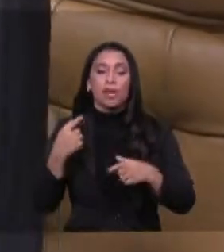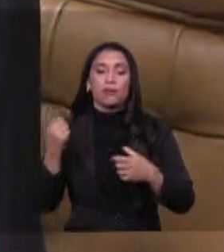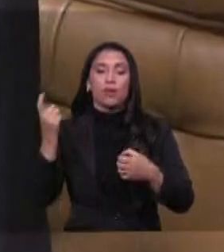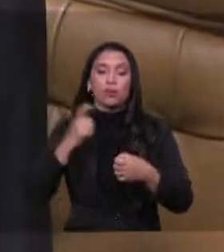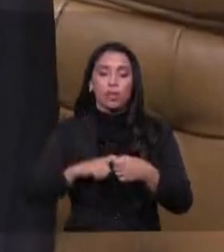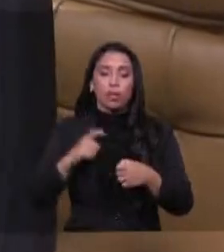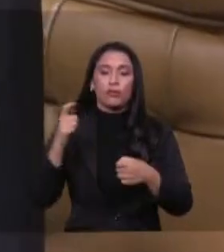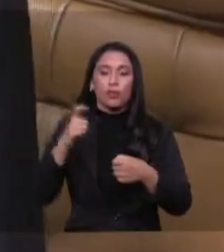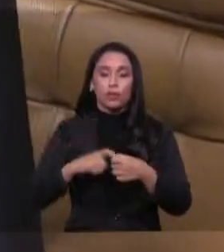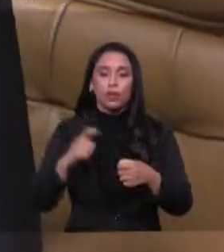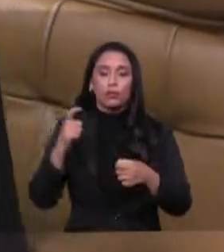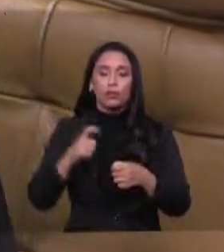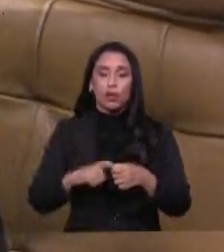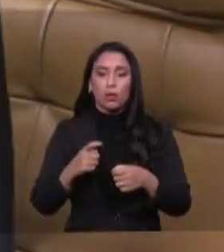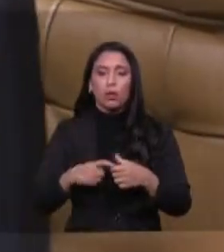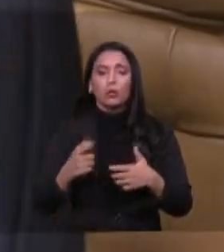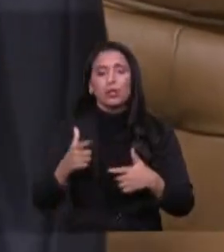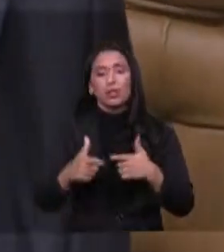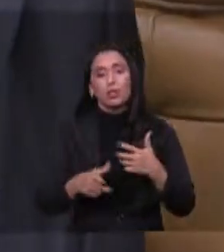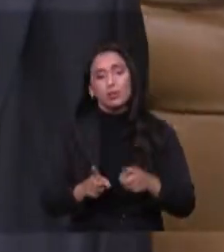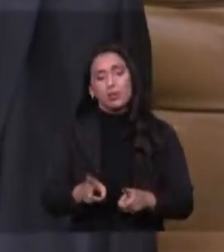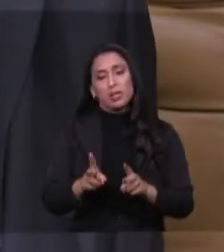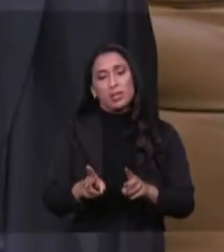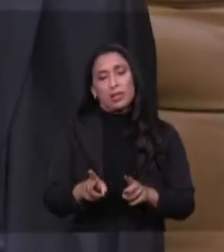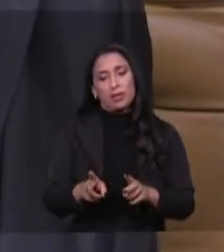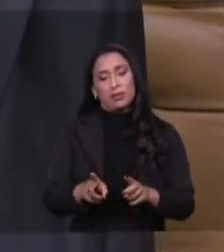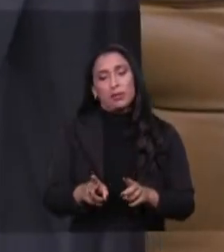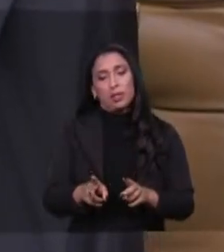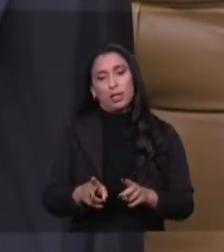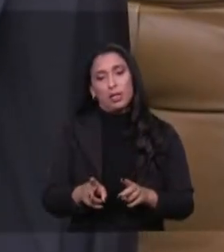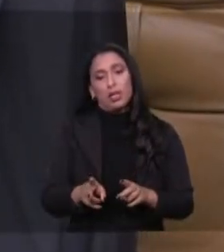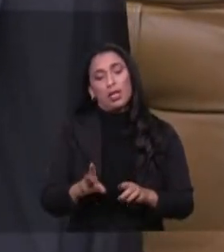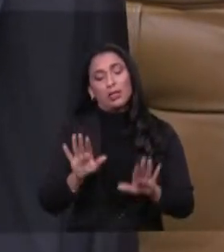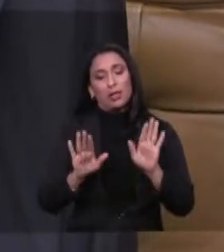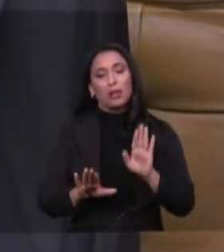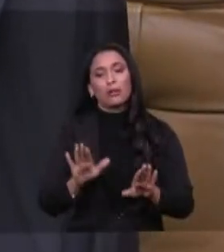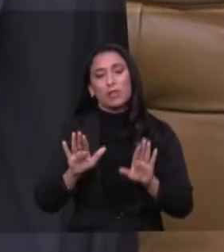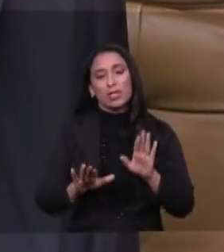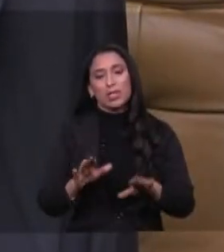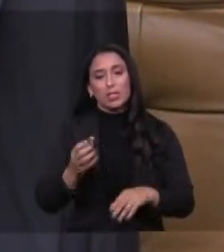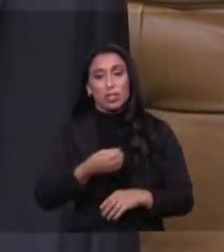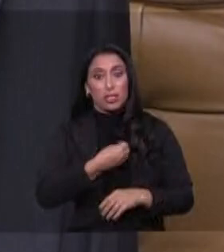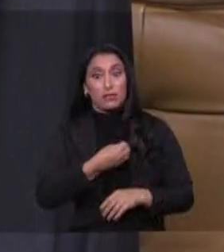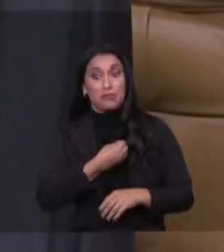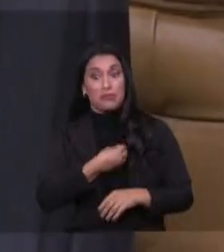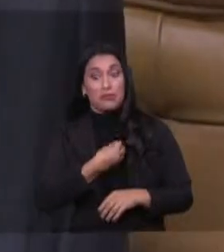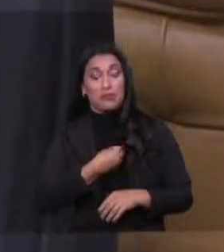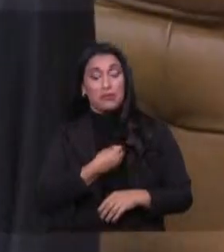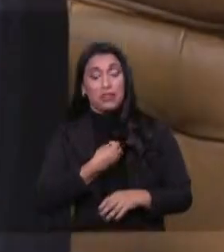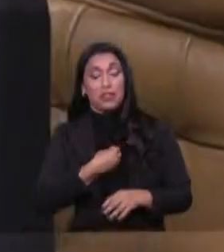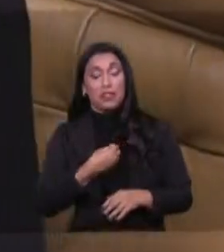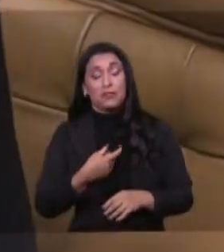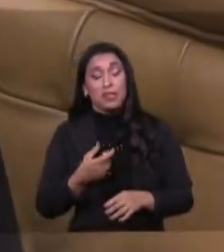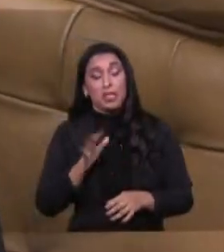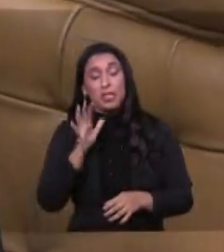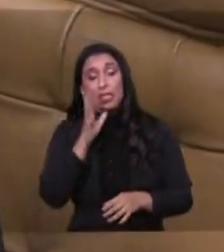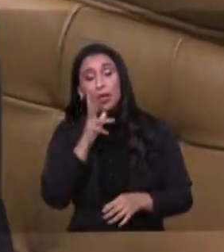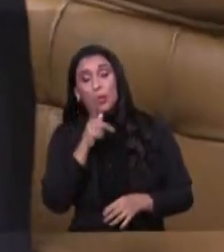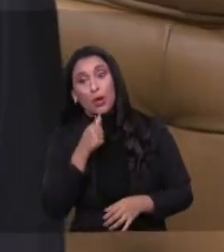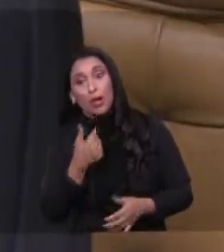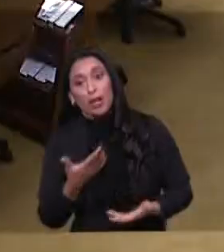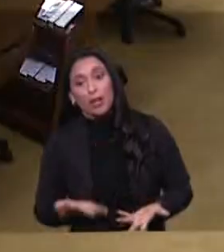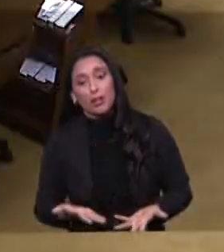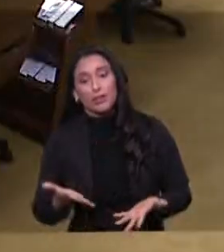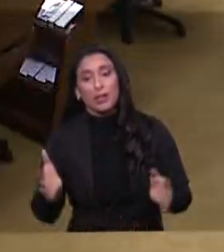Né? A toda hora, ou a cada... Não é toda hora, né? Nós é que talvez estejamos vivendo muito, né, presidente?